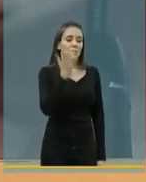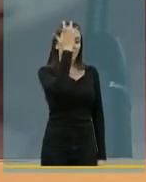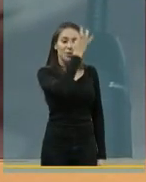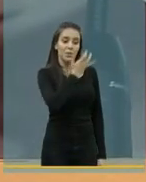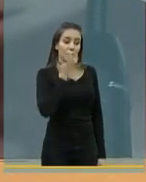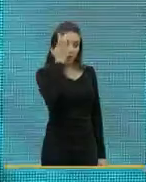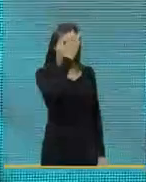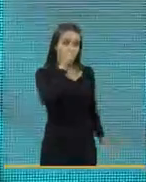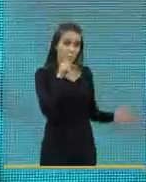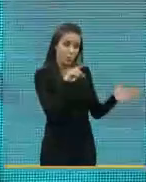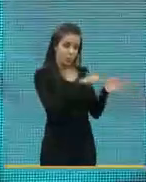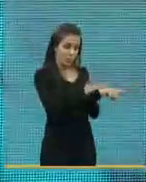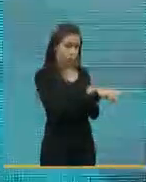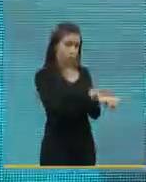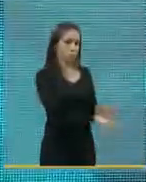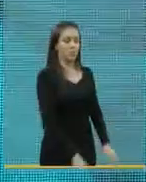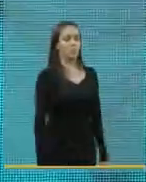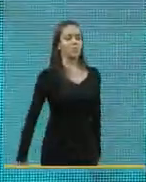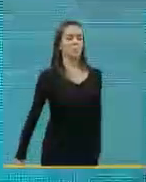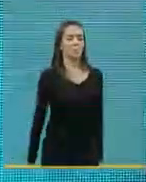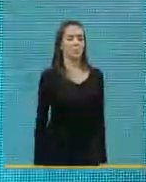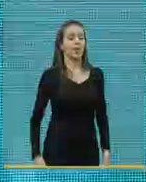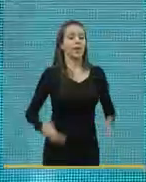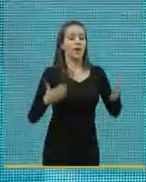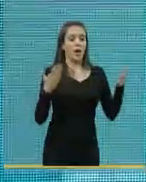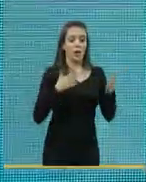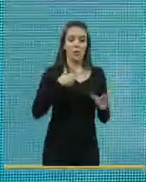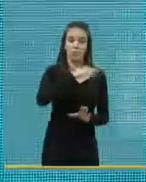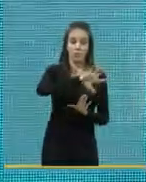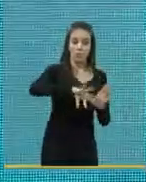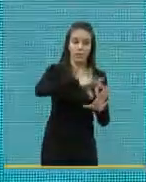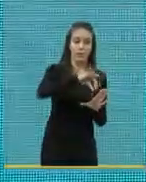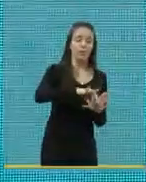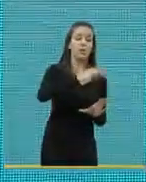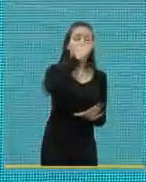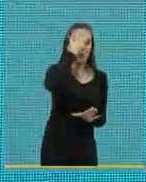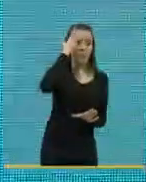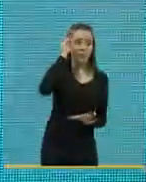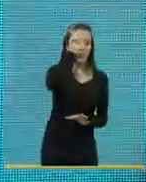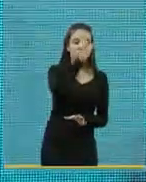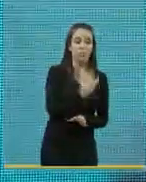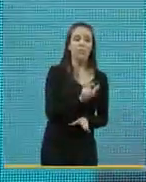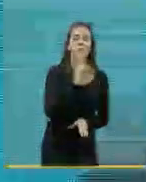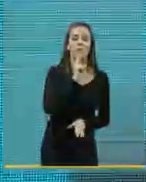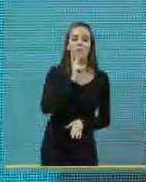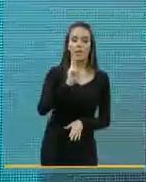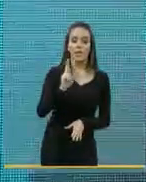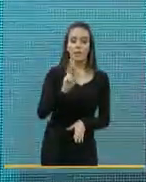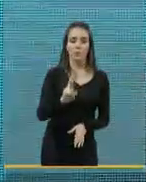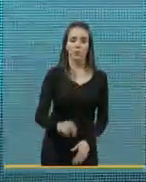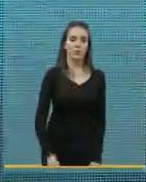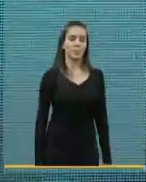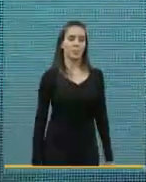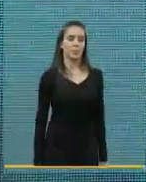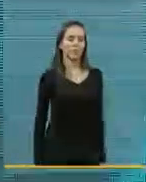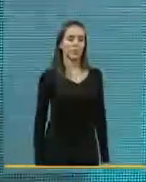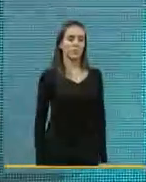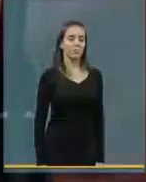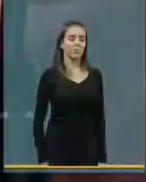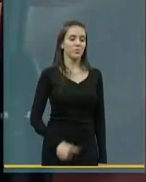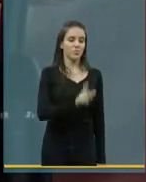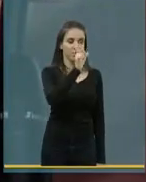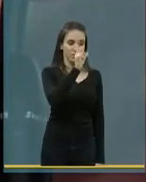haddad pergunta agora vou sortear quem vai responder o candidato